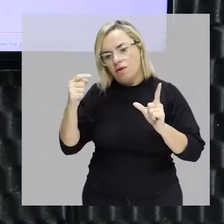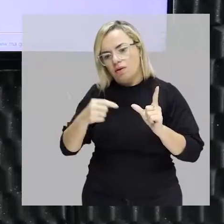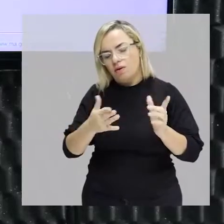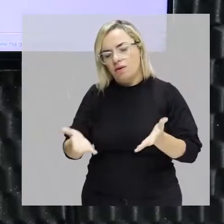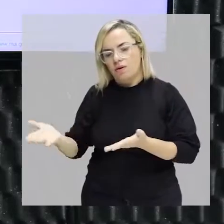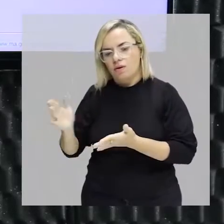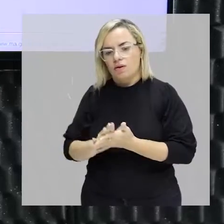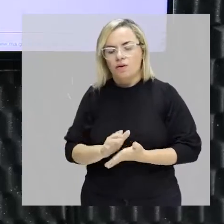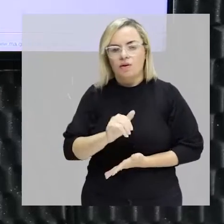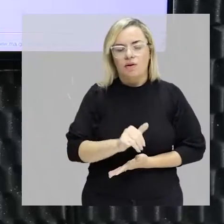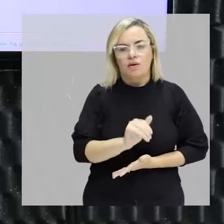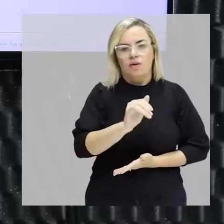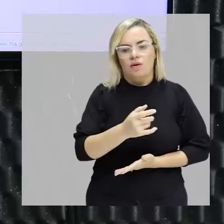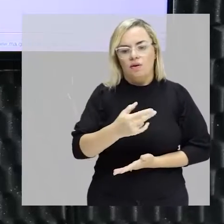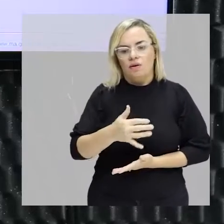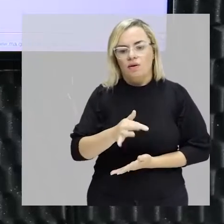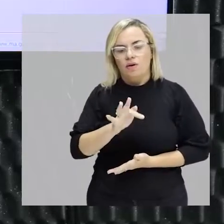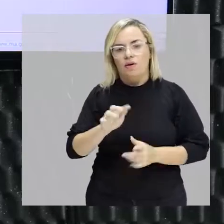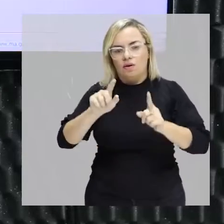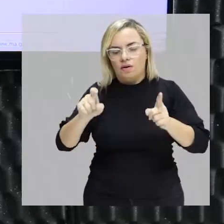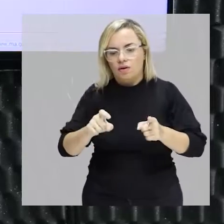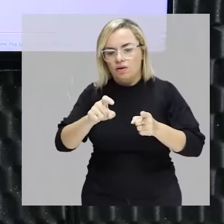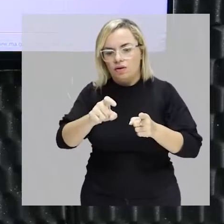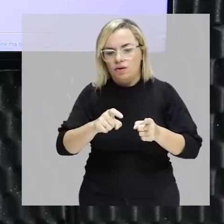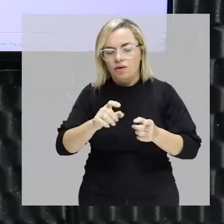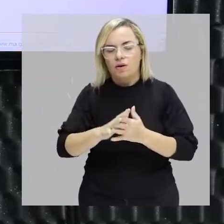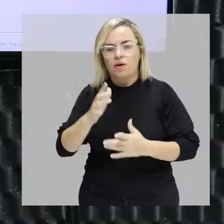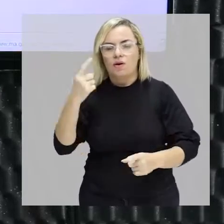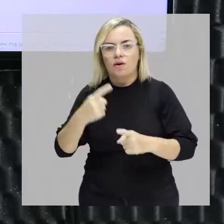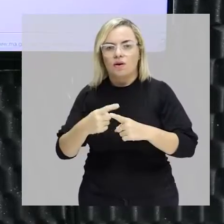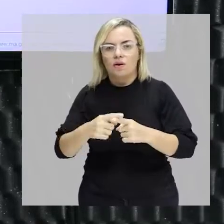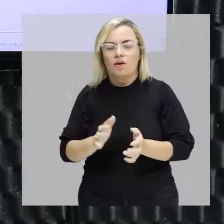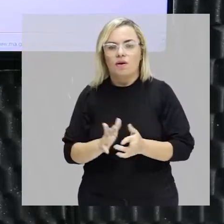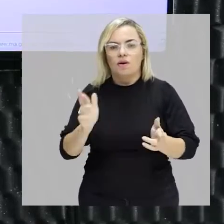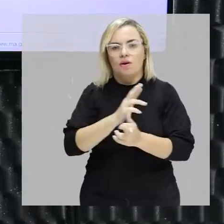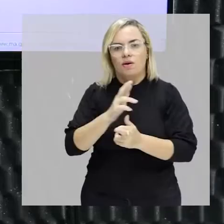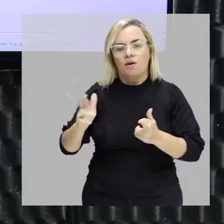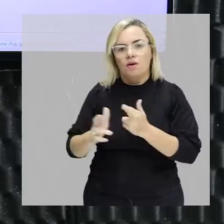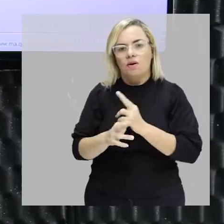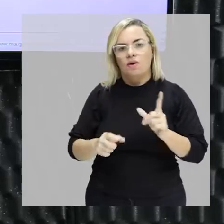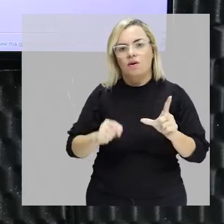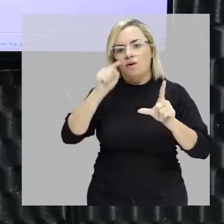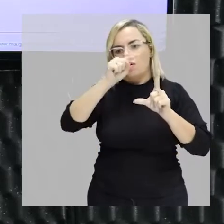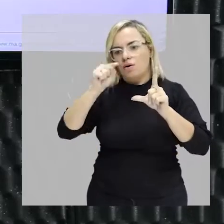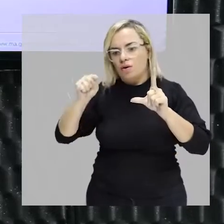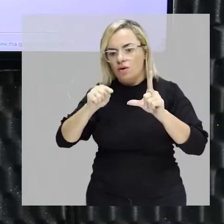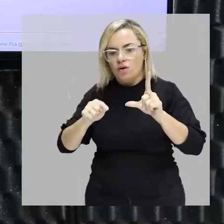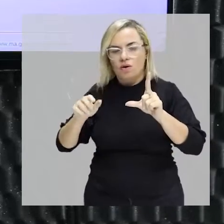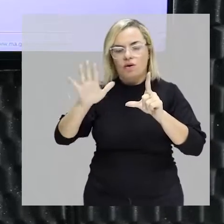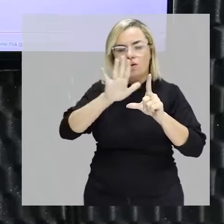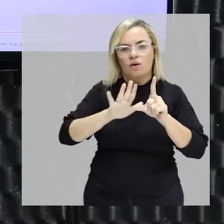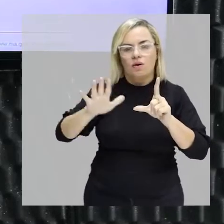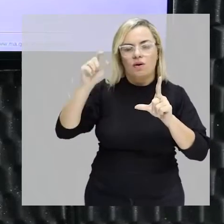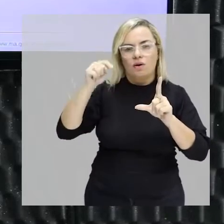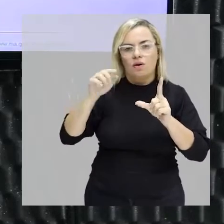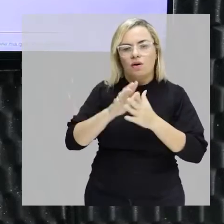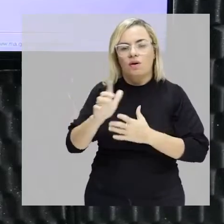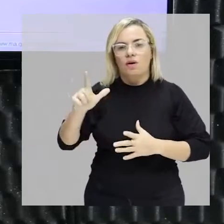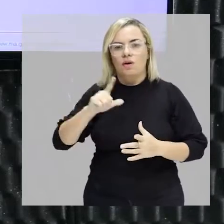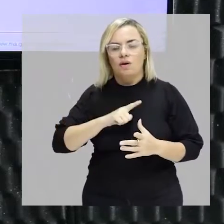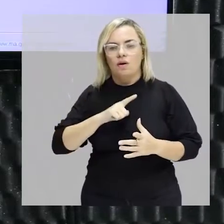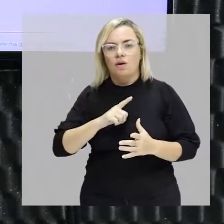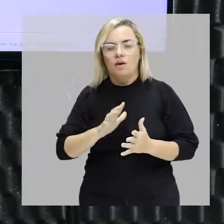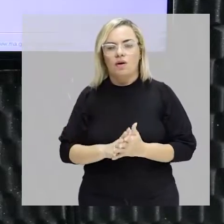chama y igual a f de x, por quê? Porque a gente faz associação com os pontos lá no plano cartesiano. E lá no plano cartesiano, tu tem o